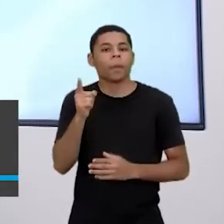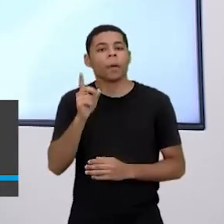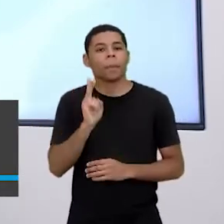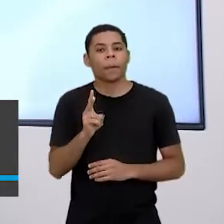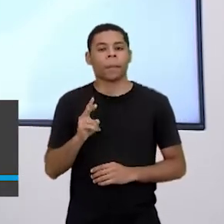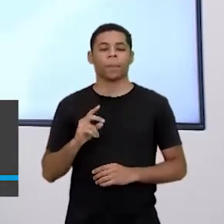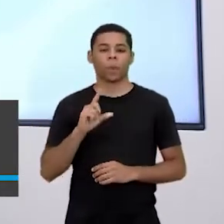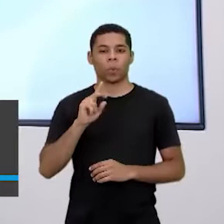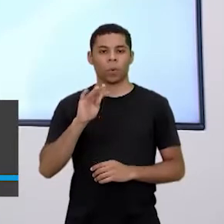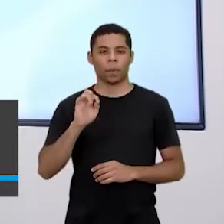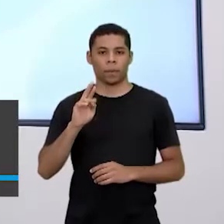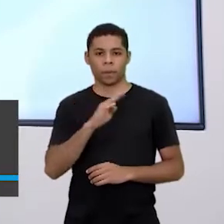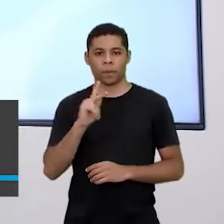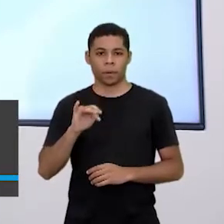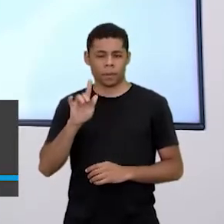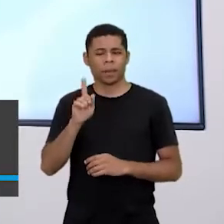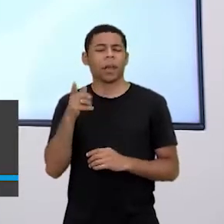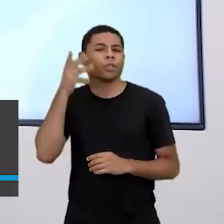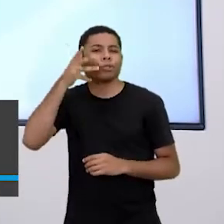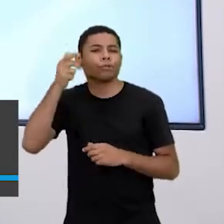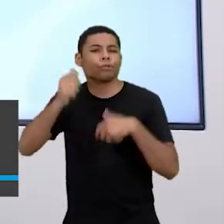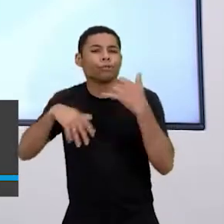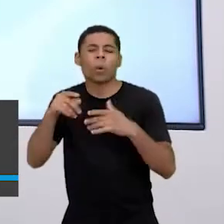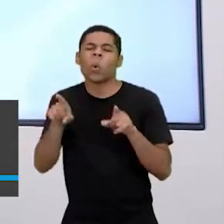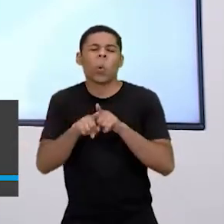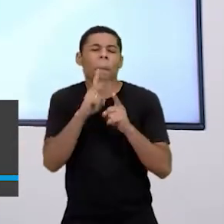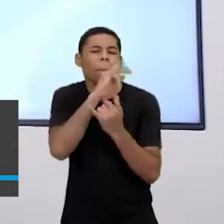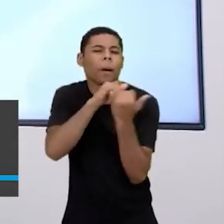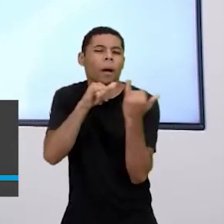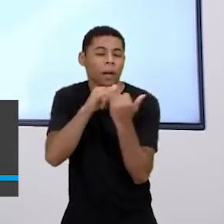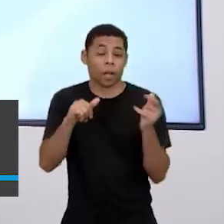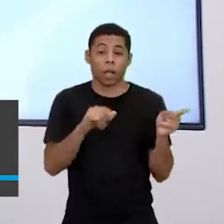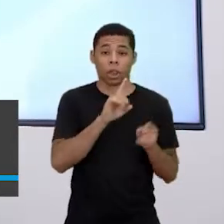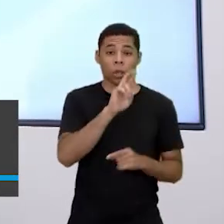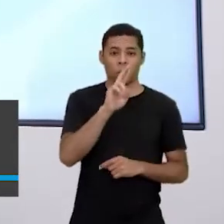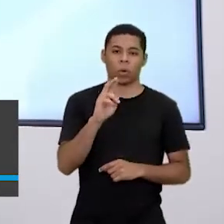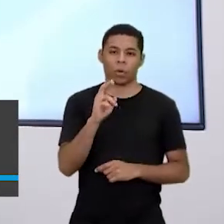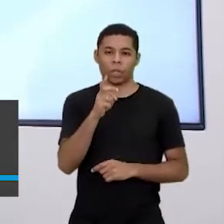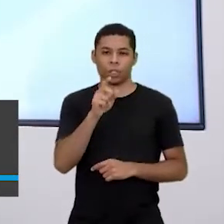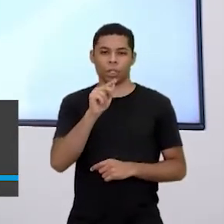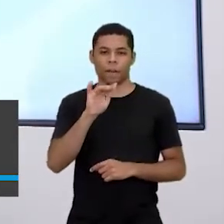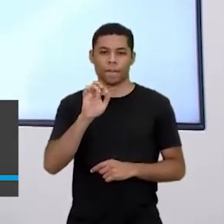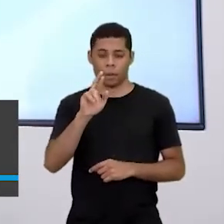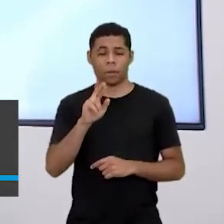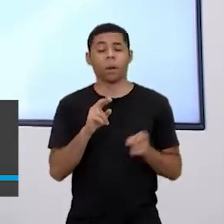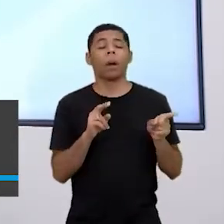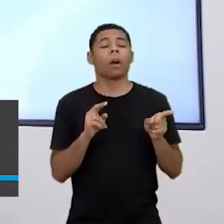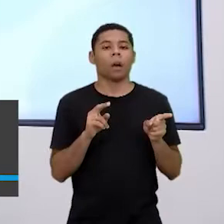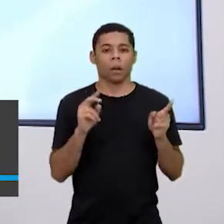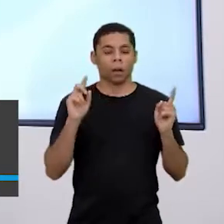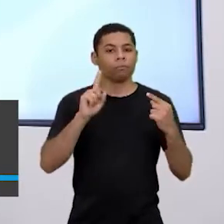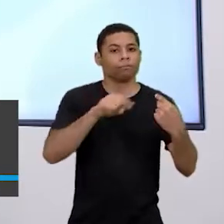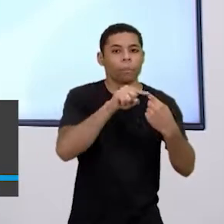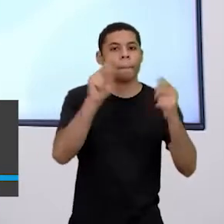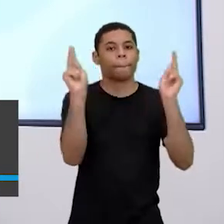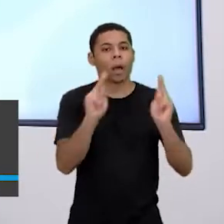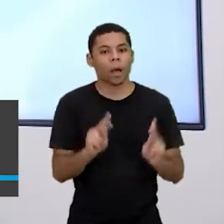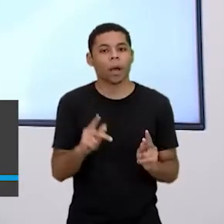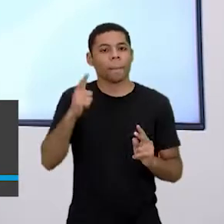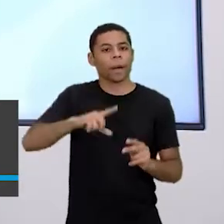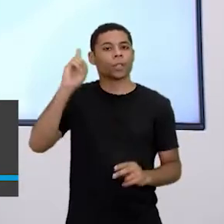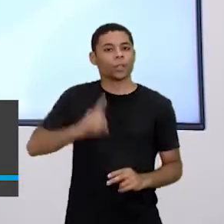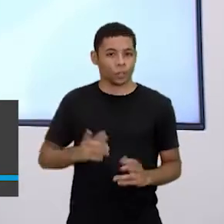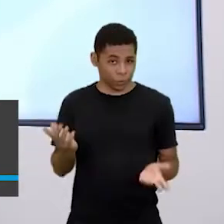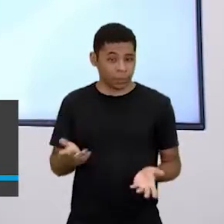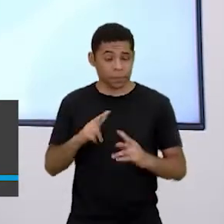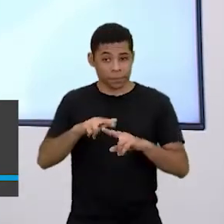ele tem um discurso parecido com o professor Xavier, né, que é um discurso mais voltado para a paz, né, pelos direitos. E o Malcolm X,